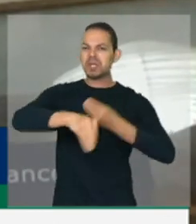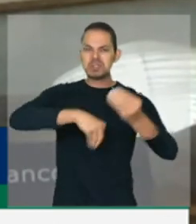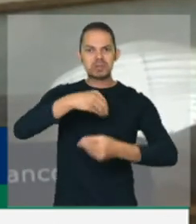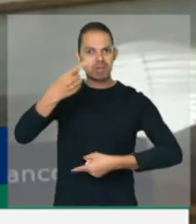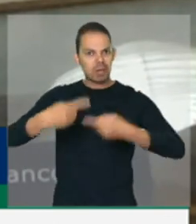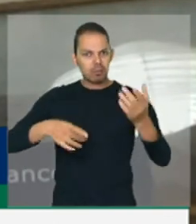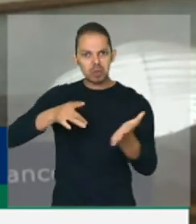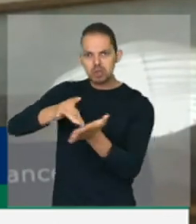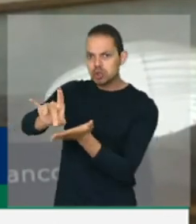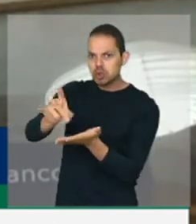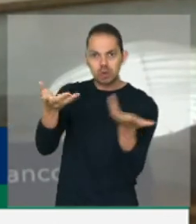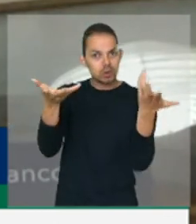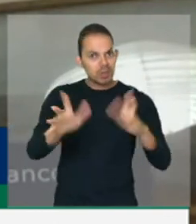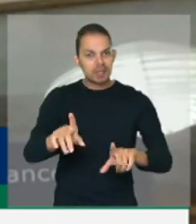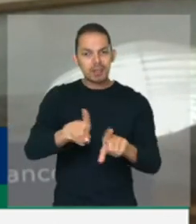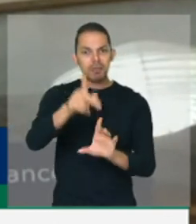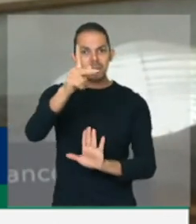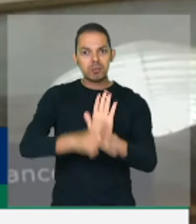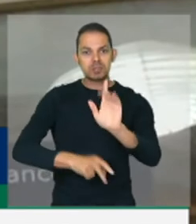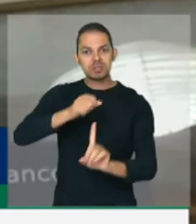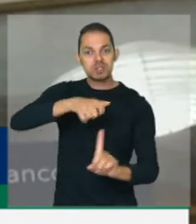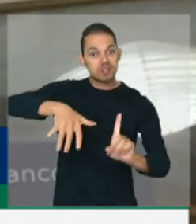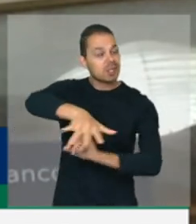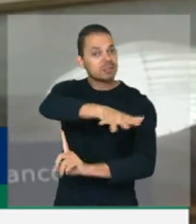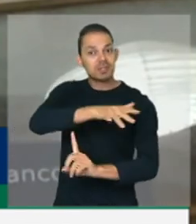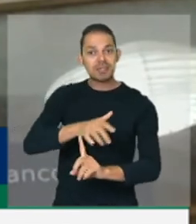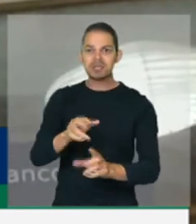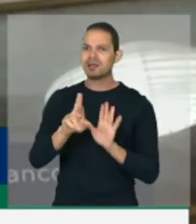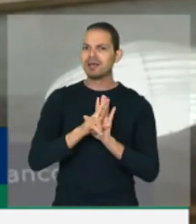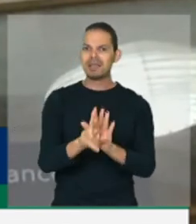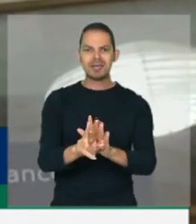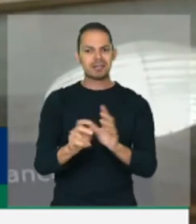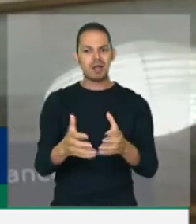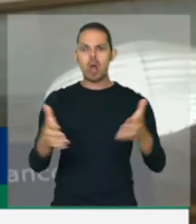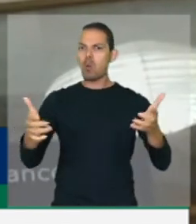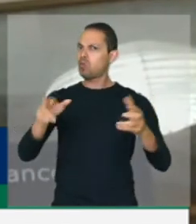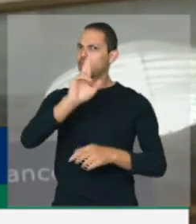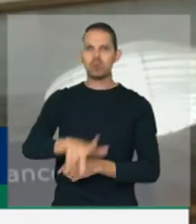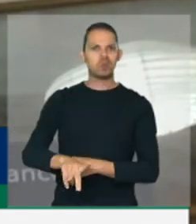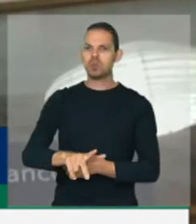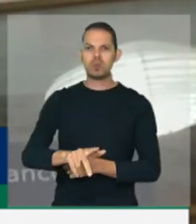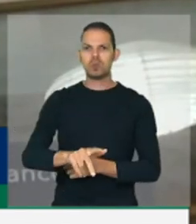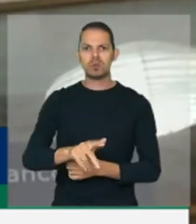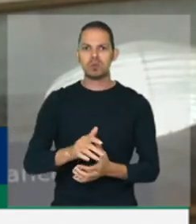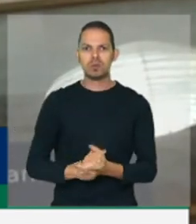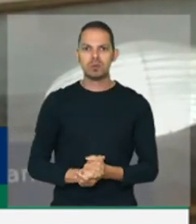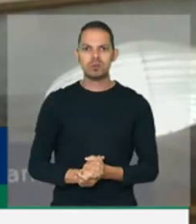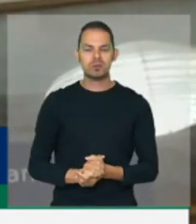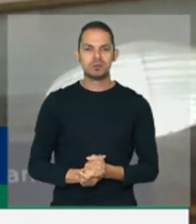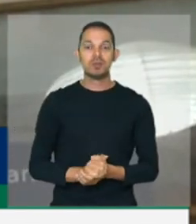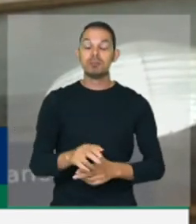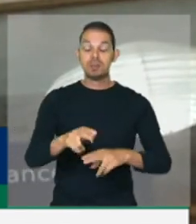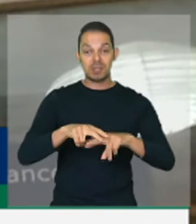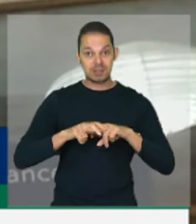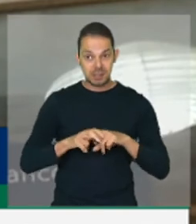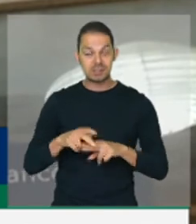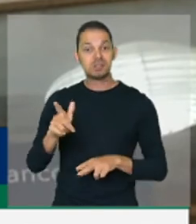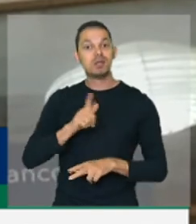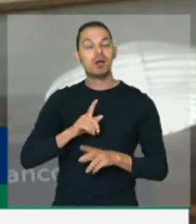política de ódio e com um projeto de sociedade que não representa a maioria do povo brasileiro. Que não, por isso tem